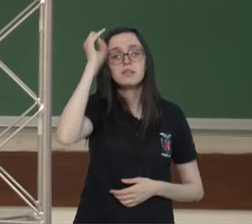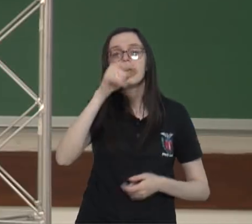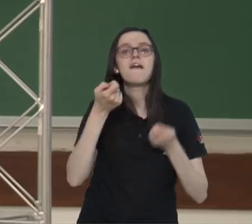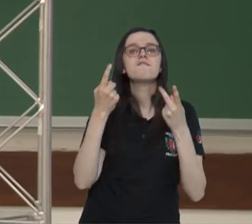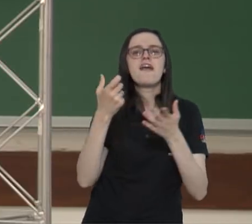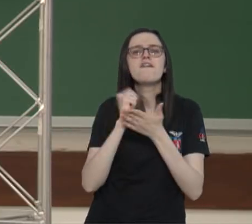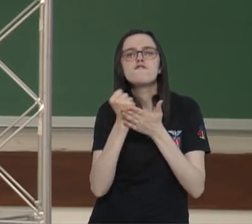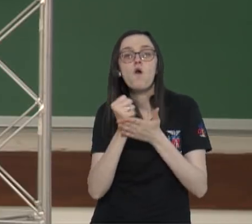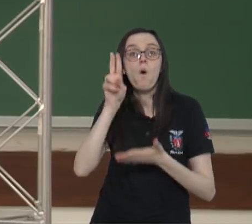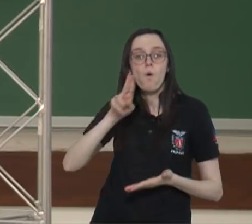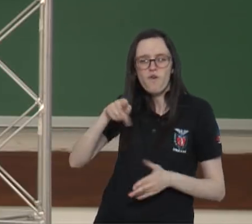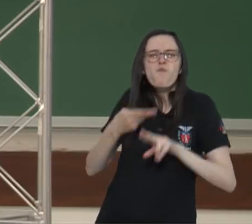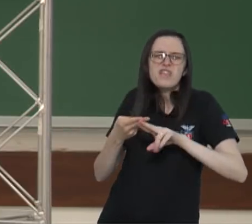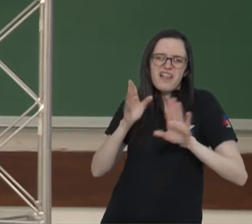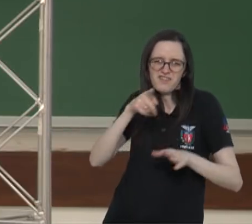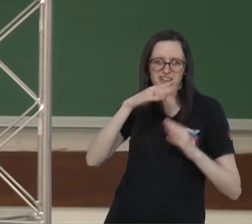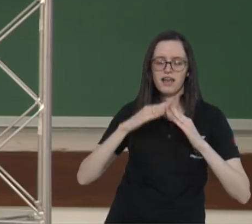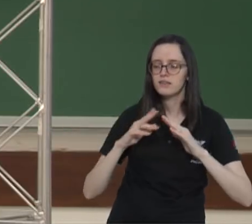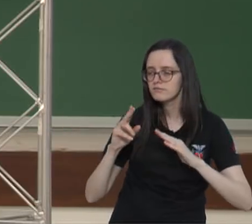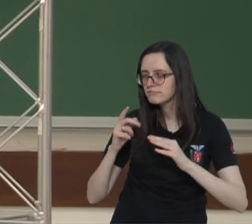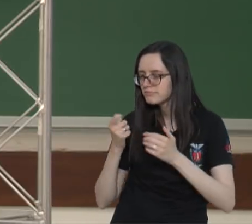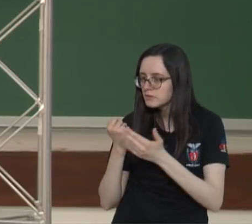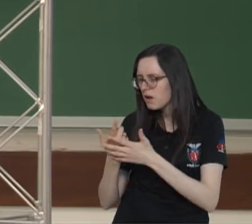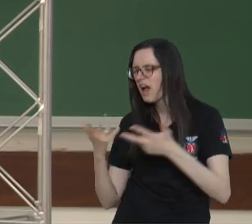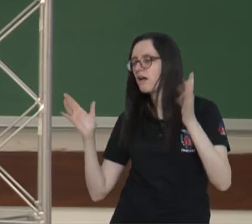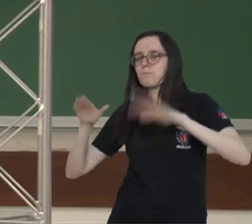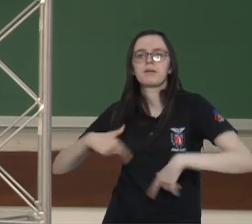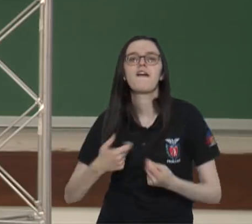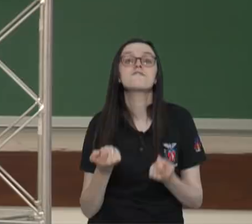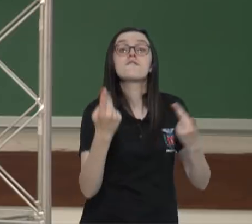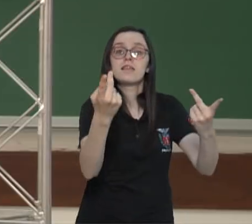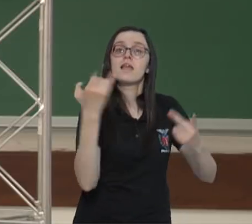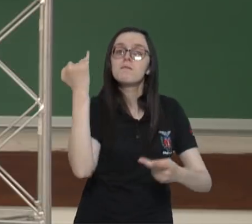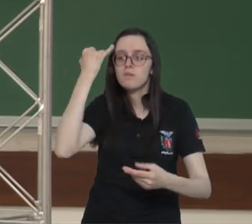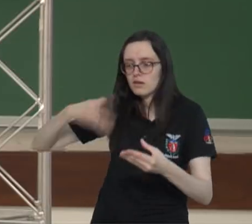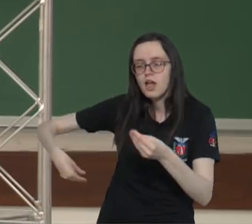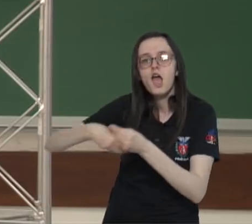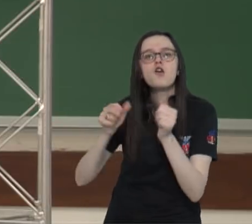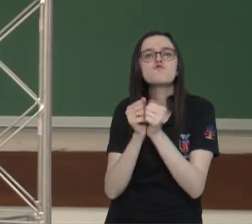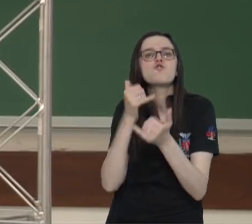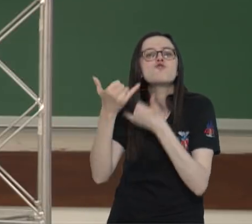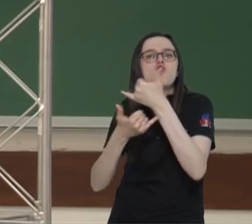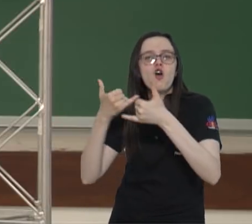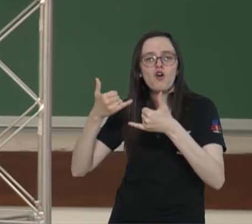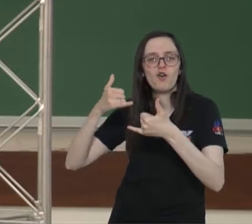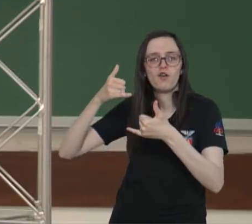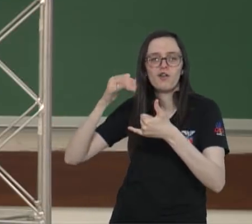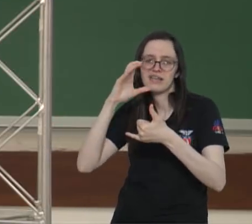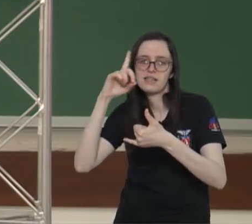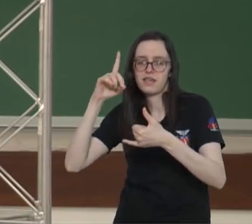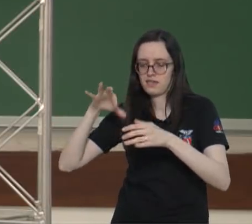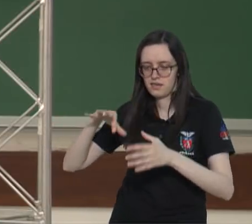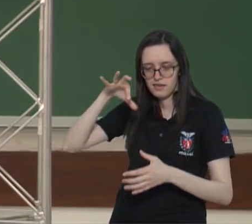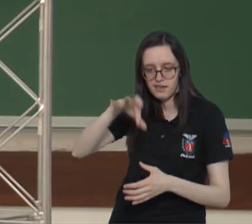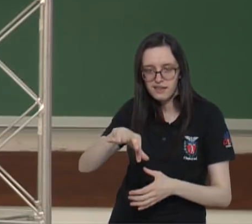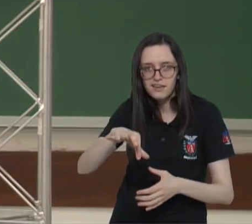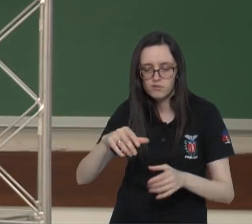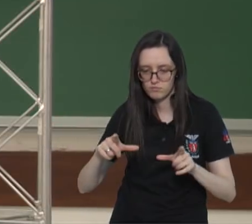um videogame usado, talvez você colocar lá que tem alguns jogos que você vai colocar de bônus, né? Você vai colocar